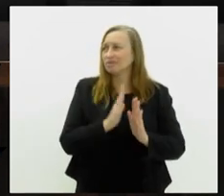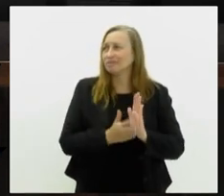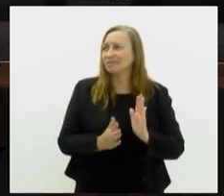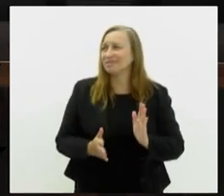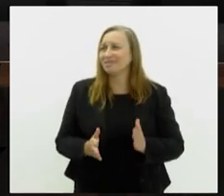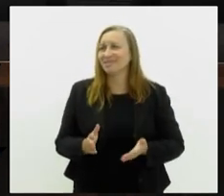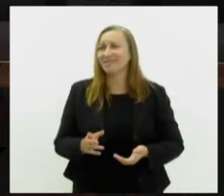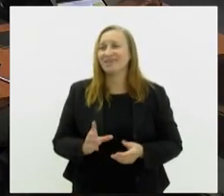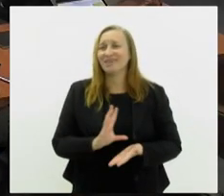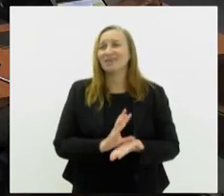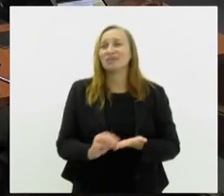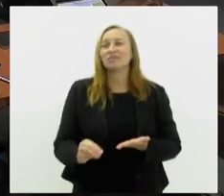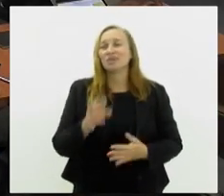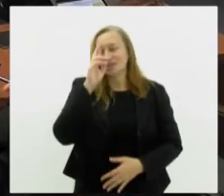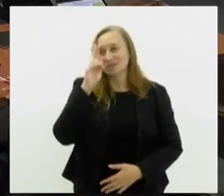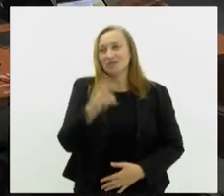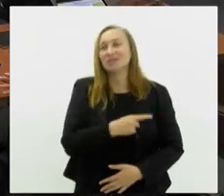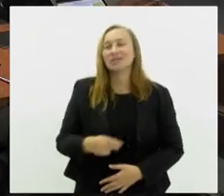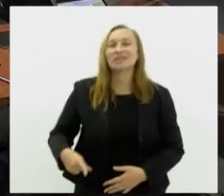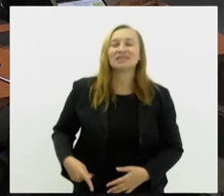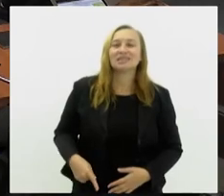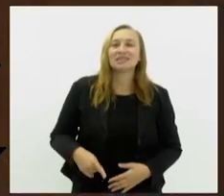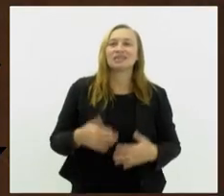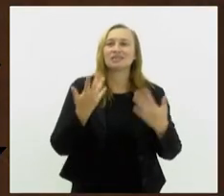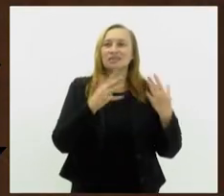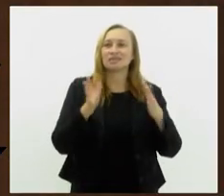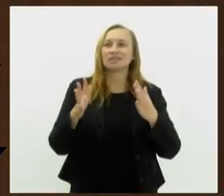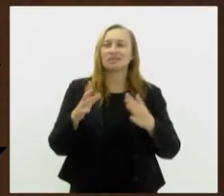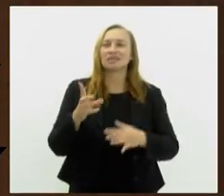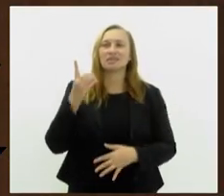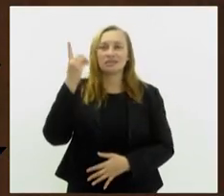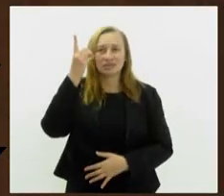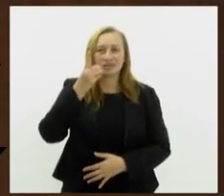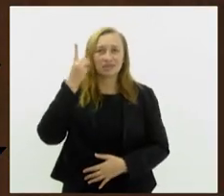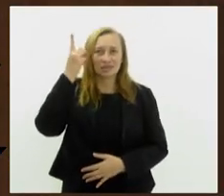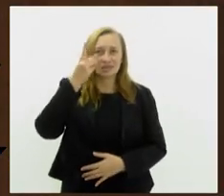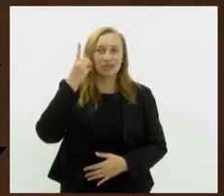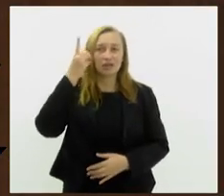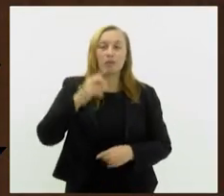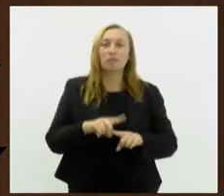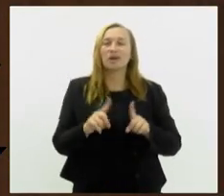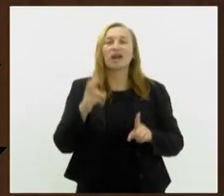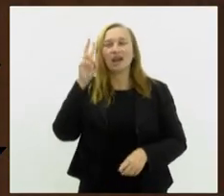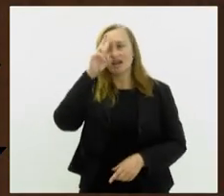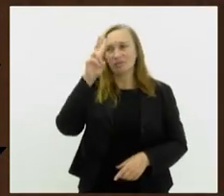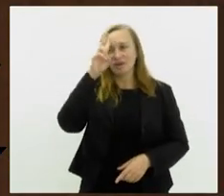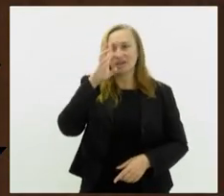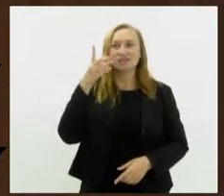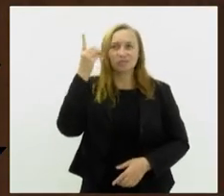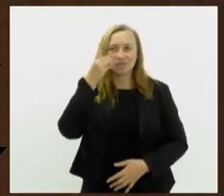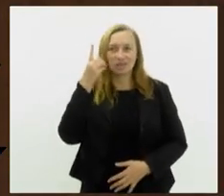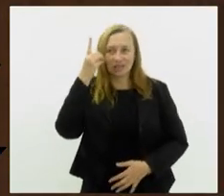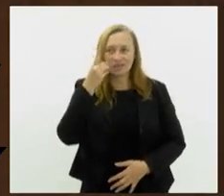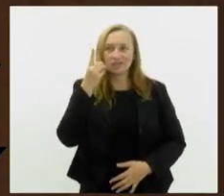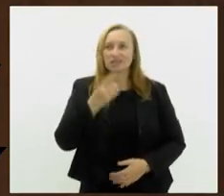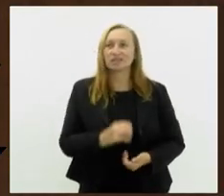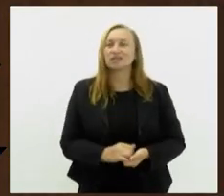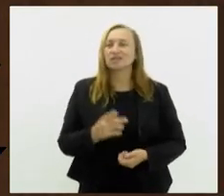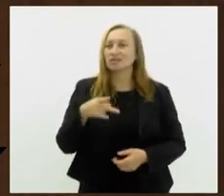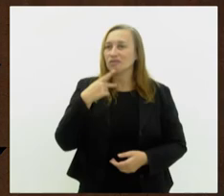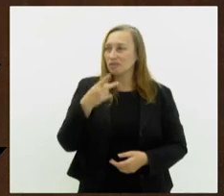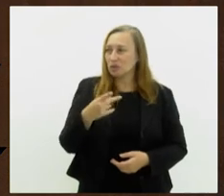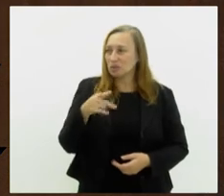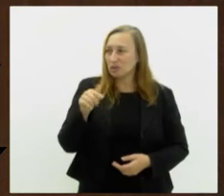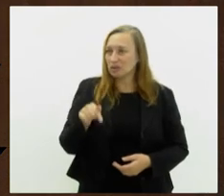a pauta. Senhora presidente, eu quero parabenizar os nobres deputados, mas lembrar a deputada, né, que me